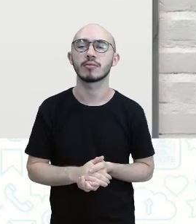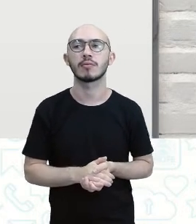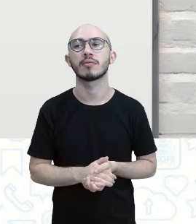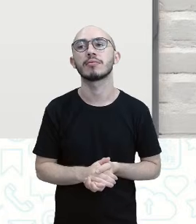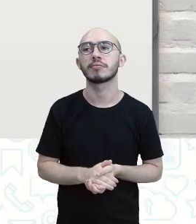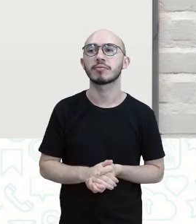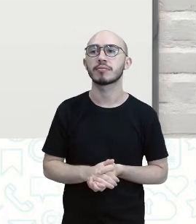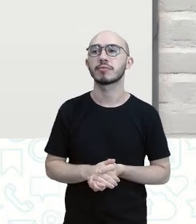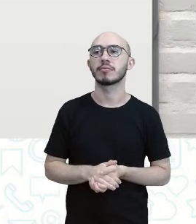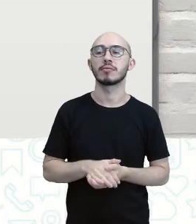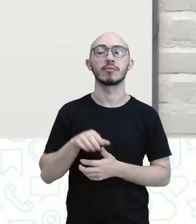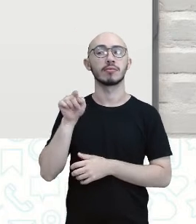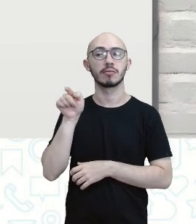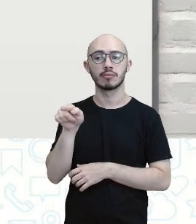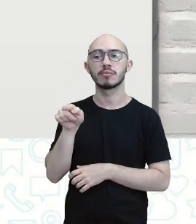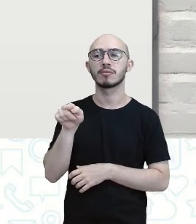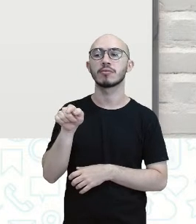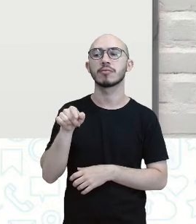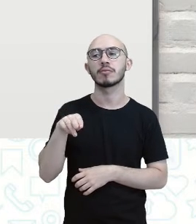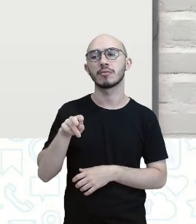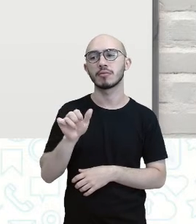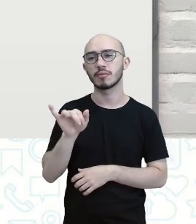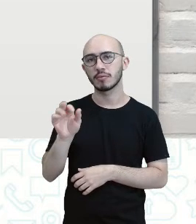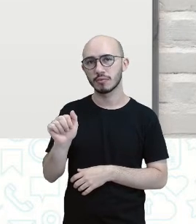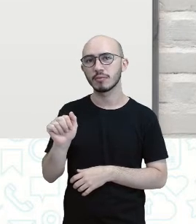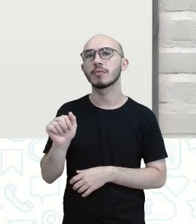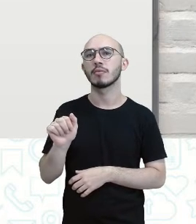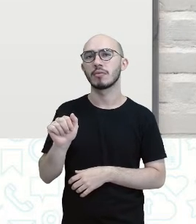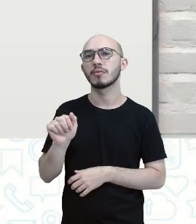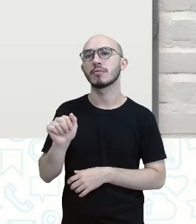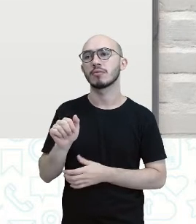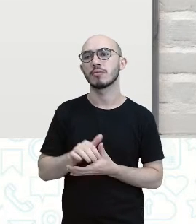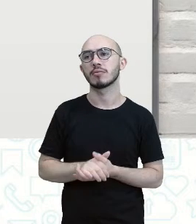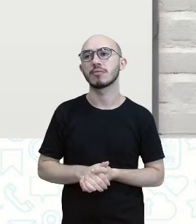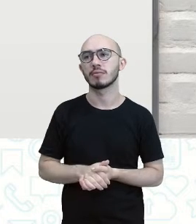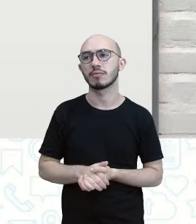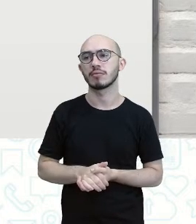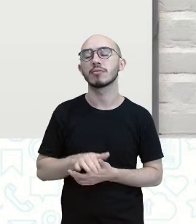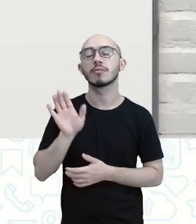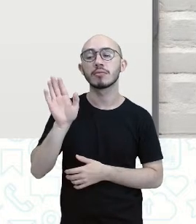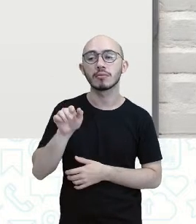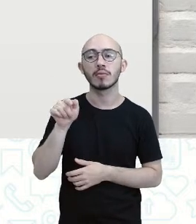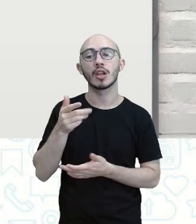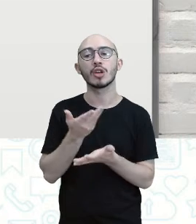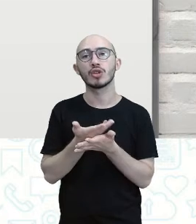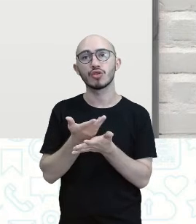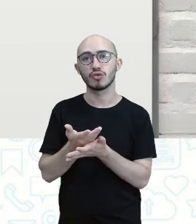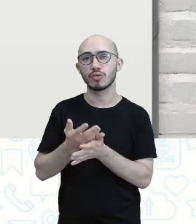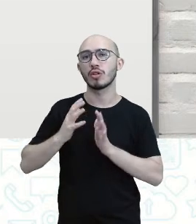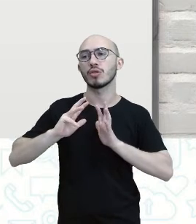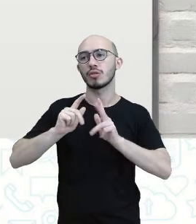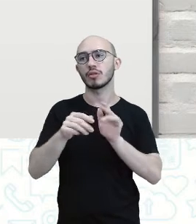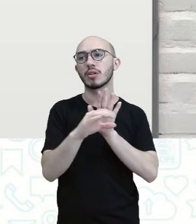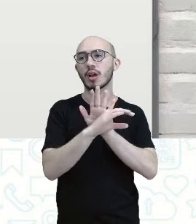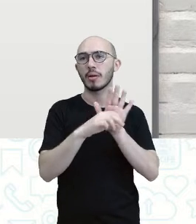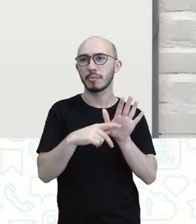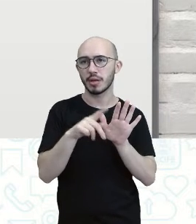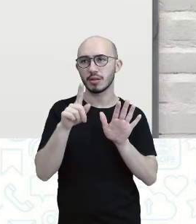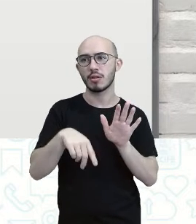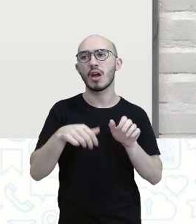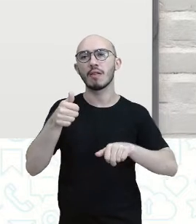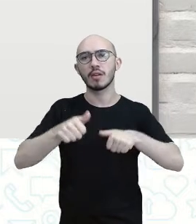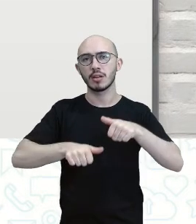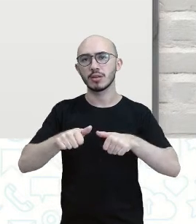capítulos para a avaliação. E Maria estuda todos os capítulos para a avaliação.